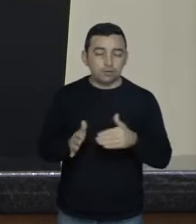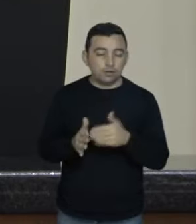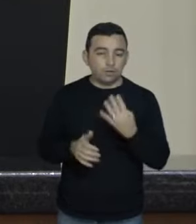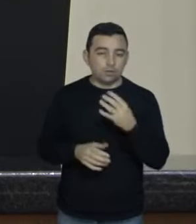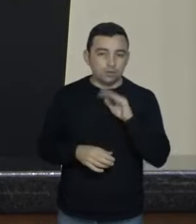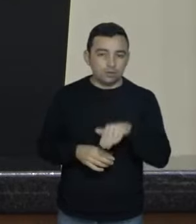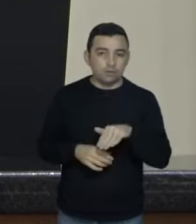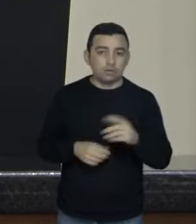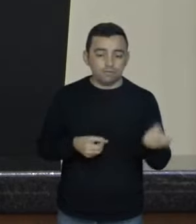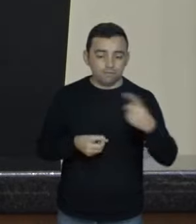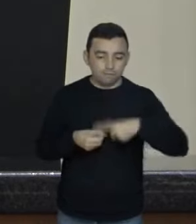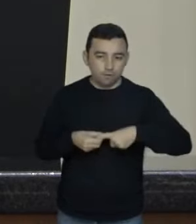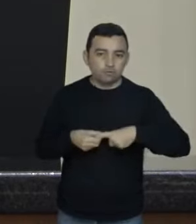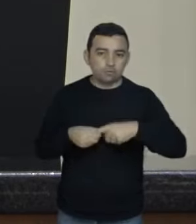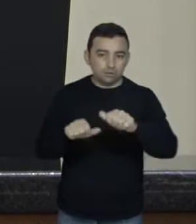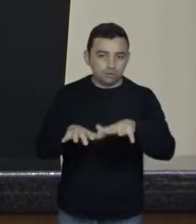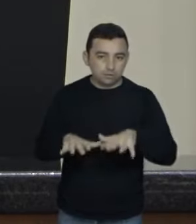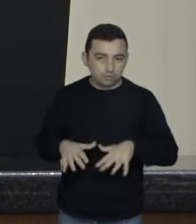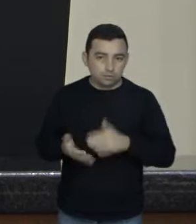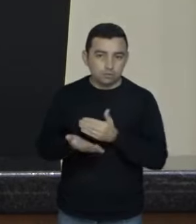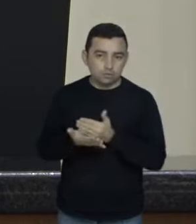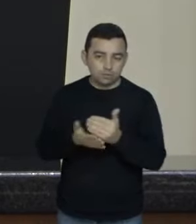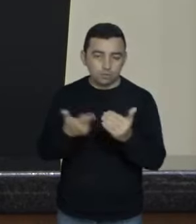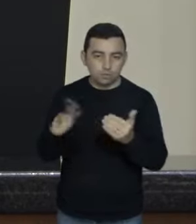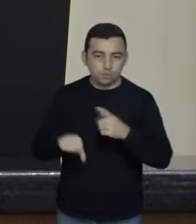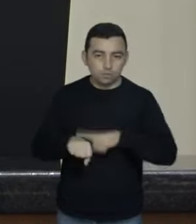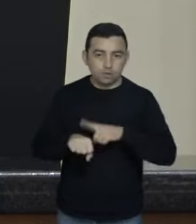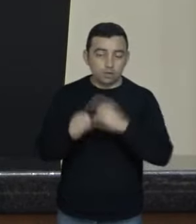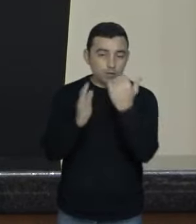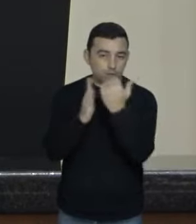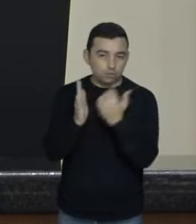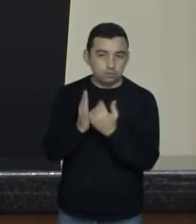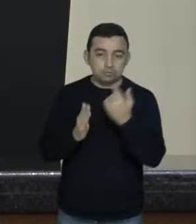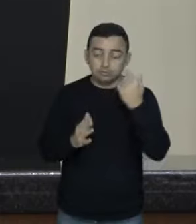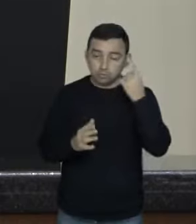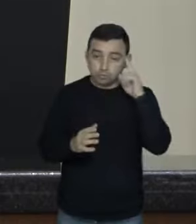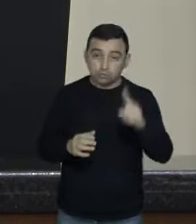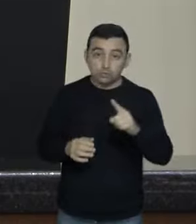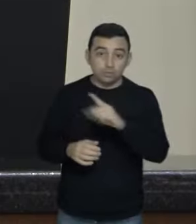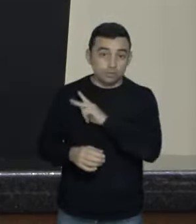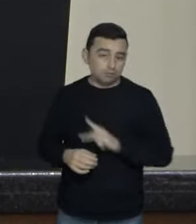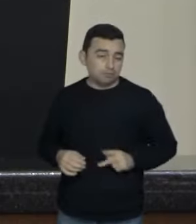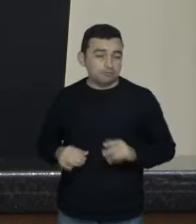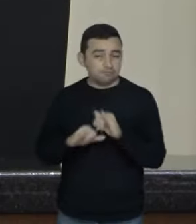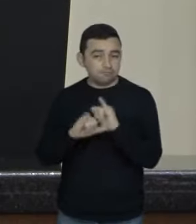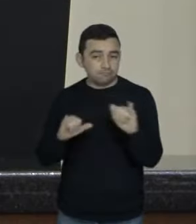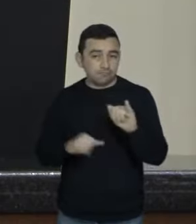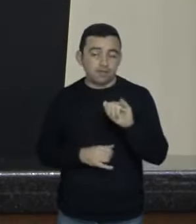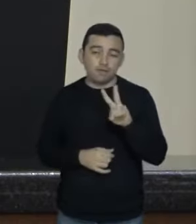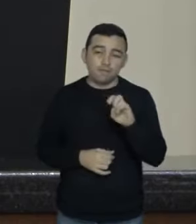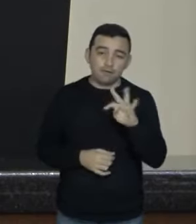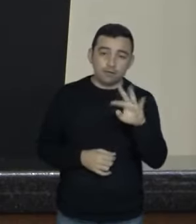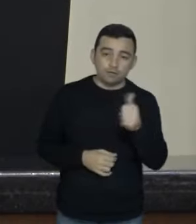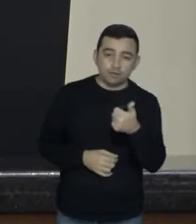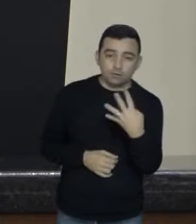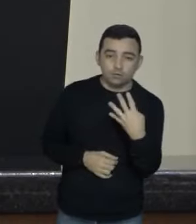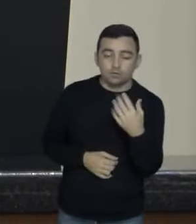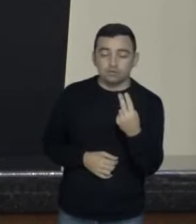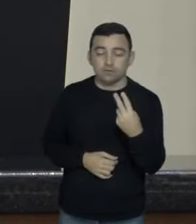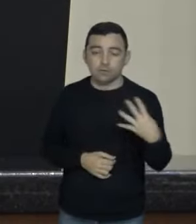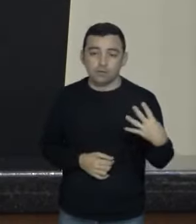adentrou no próximo horário ordem do dia o senhor presidente comunicou que a mensagem de Vento 1424